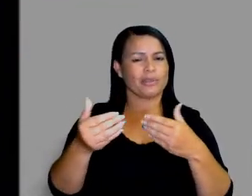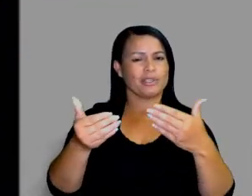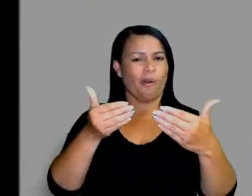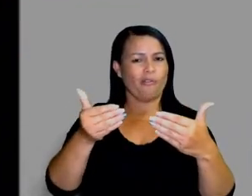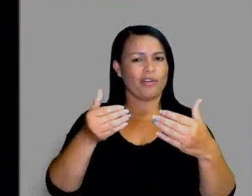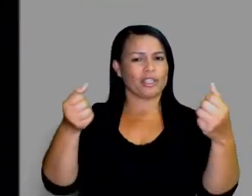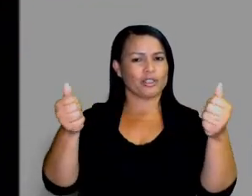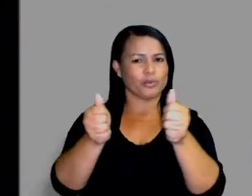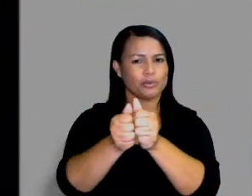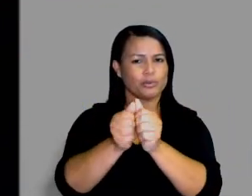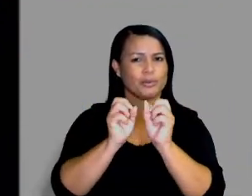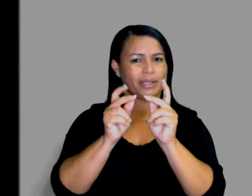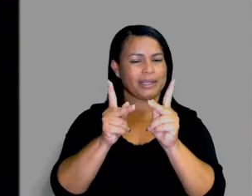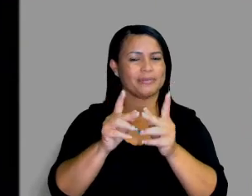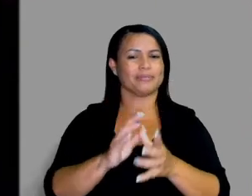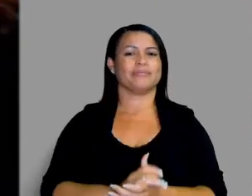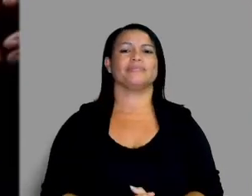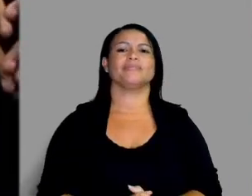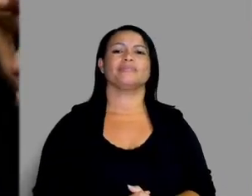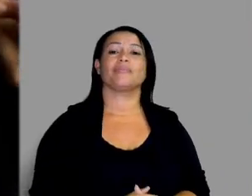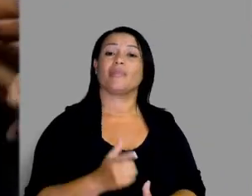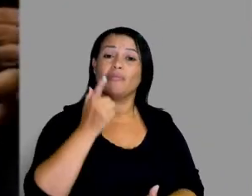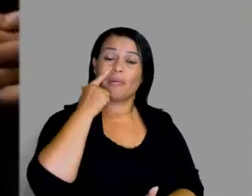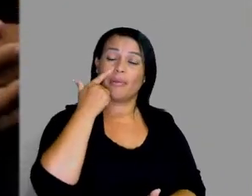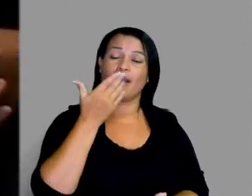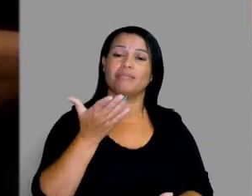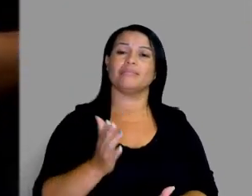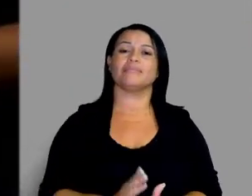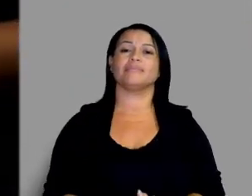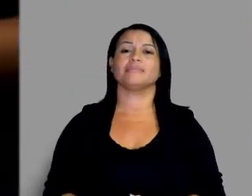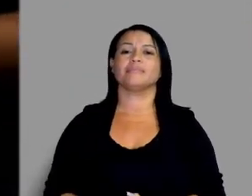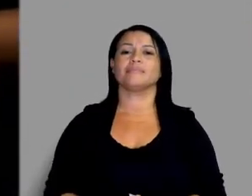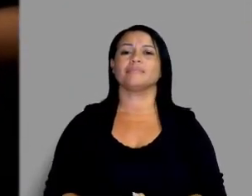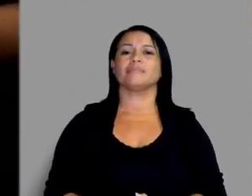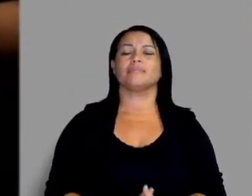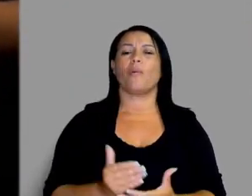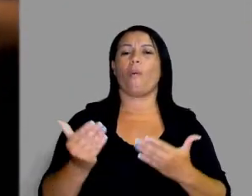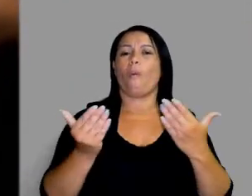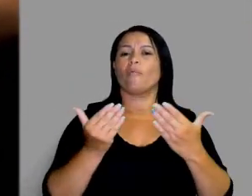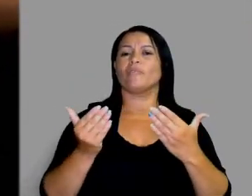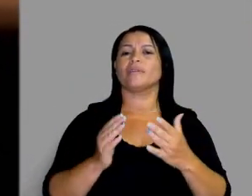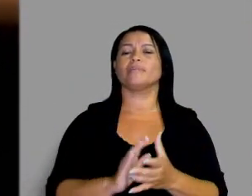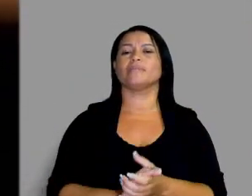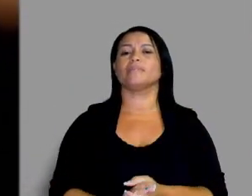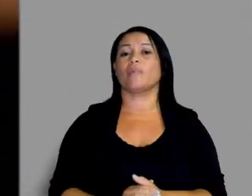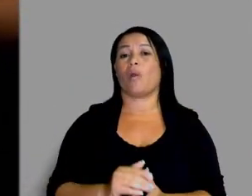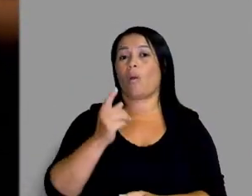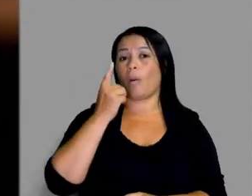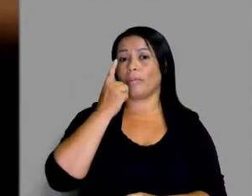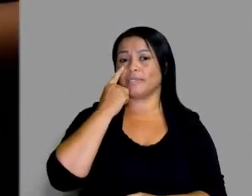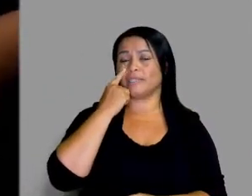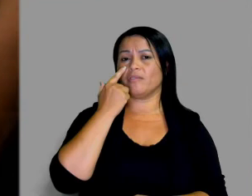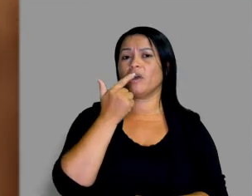confere junto, tá bom? Vamos lá, pessoal. Conferir aí.